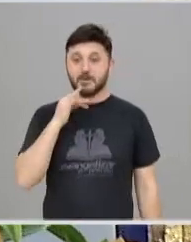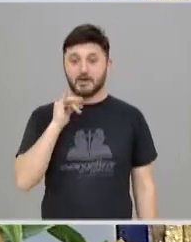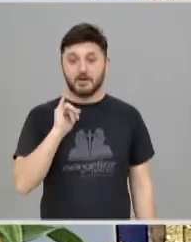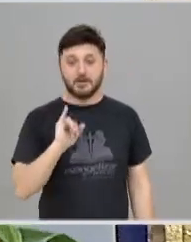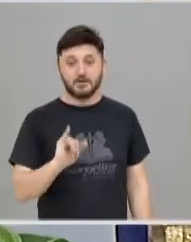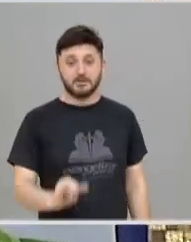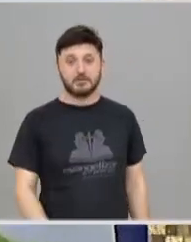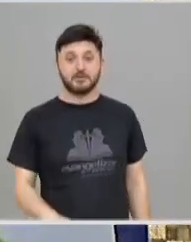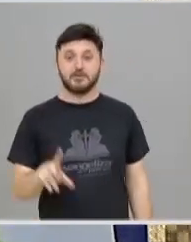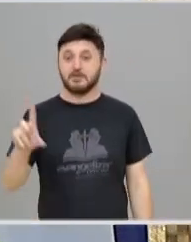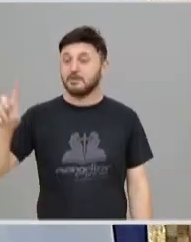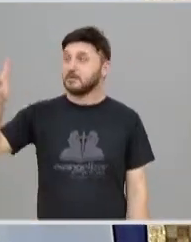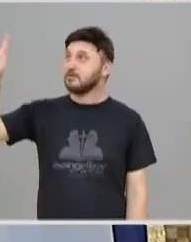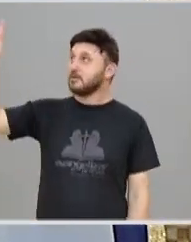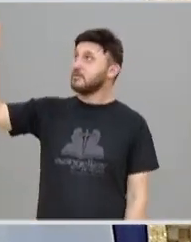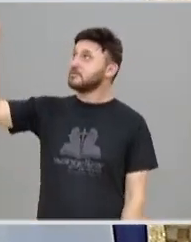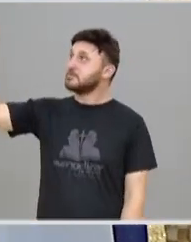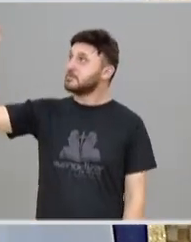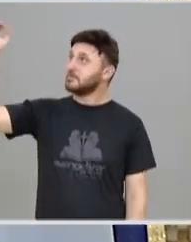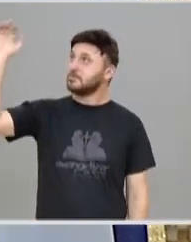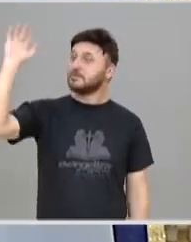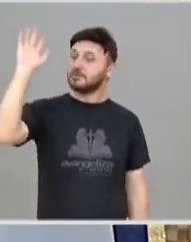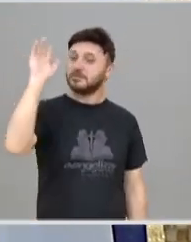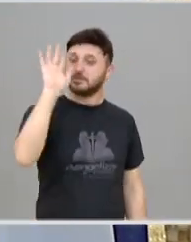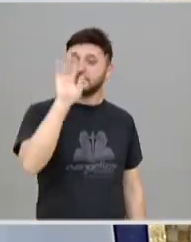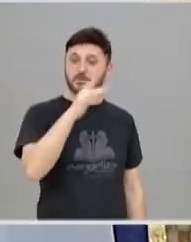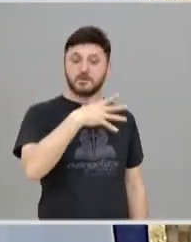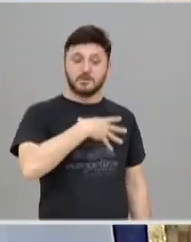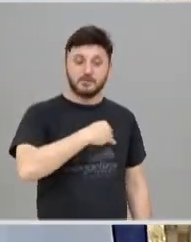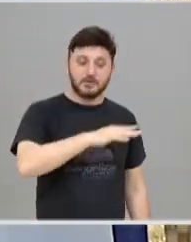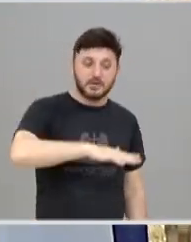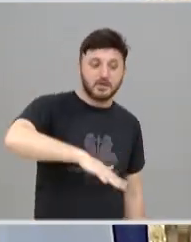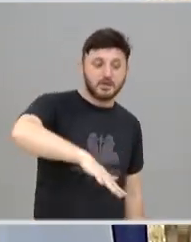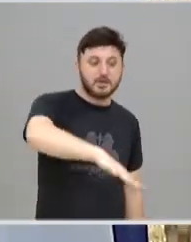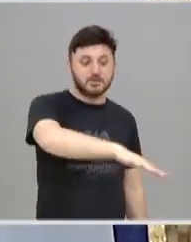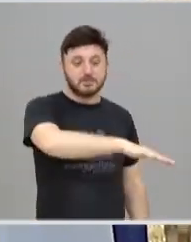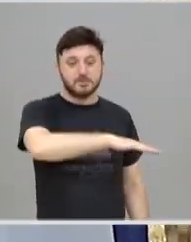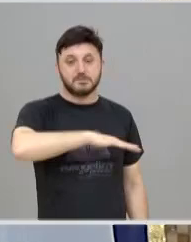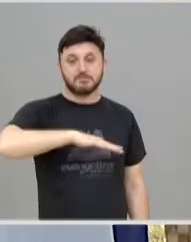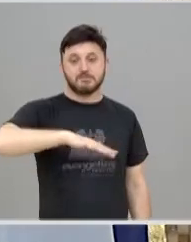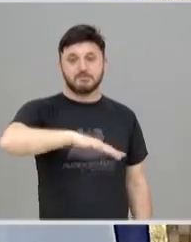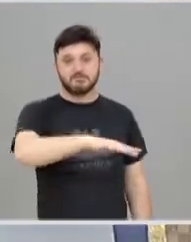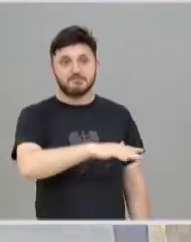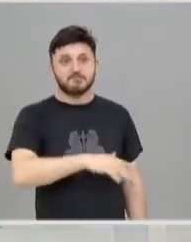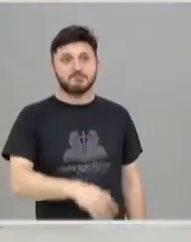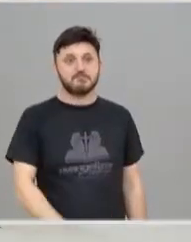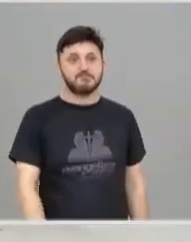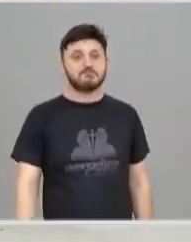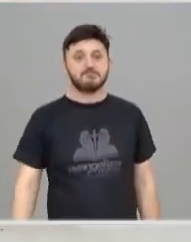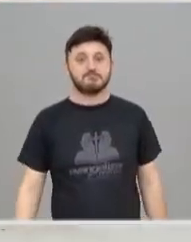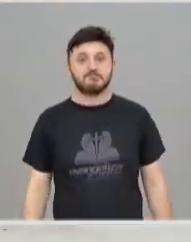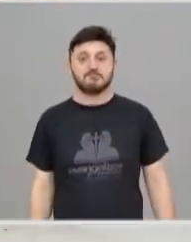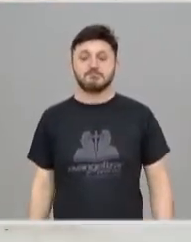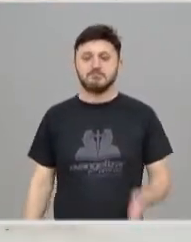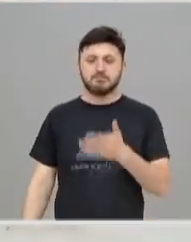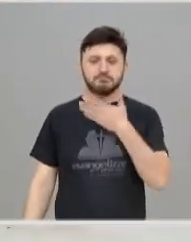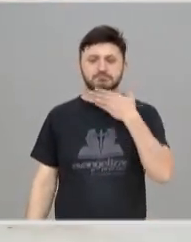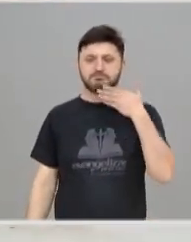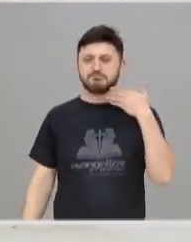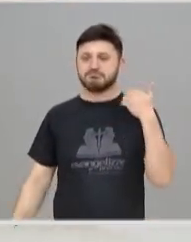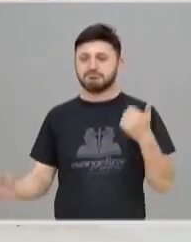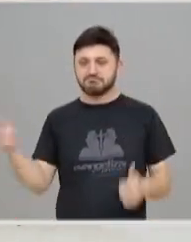abençoai. Deus, nos filhos dos pais coroar, é essa melhor